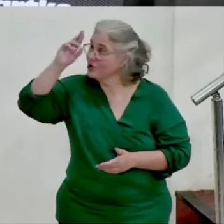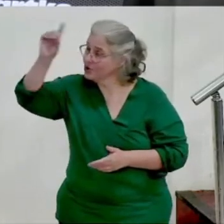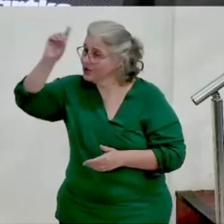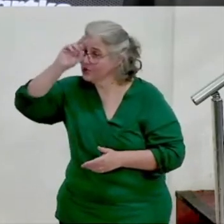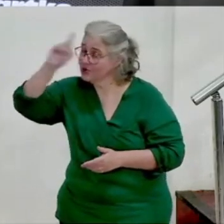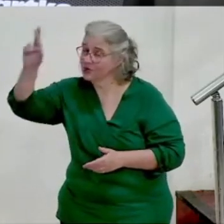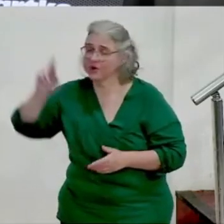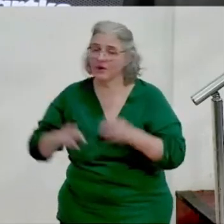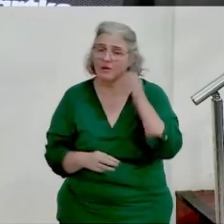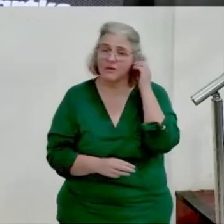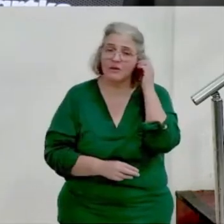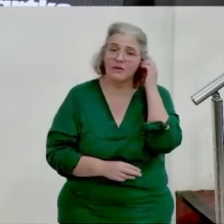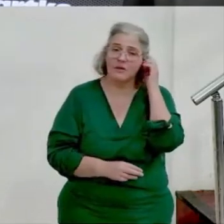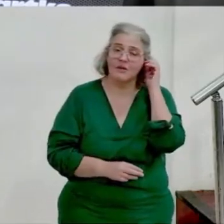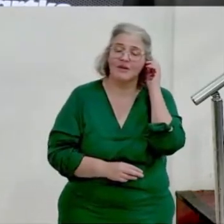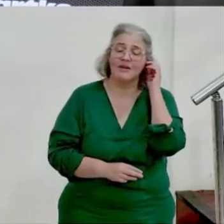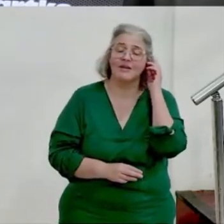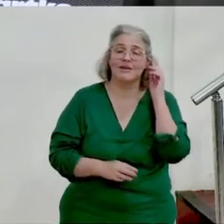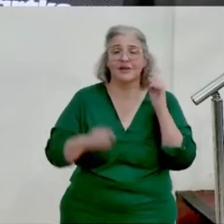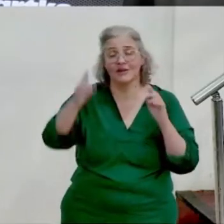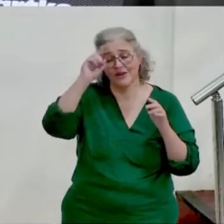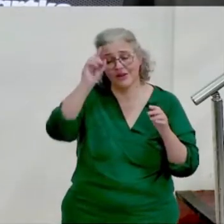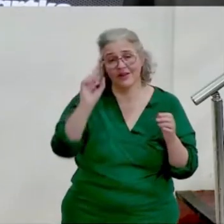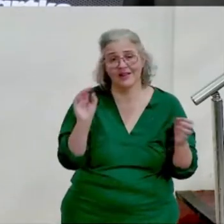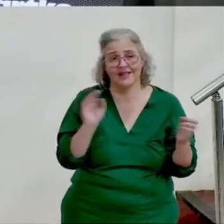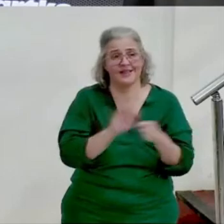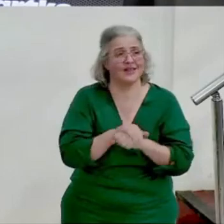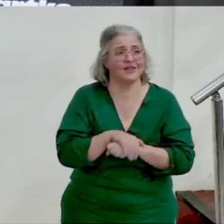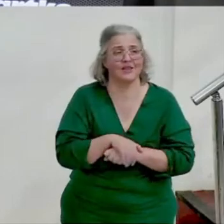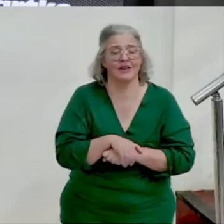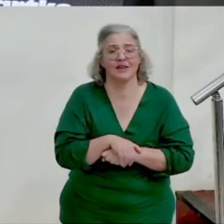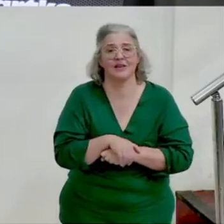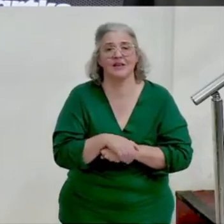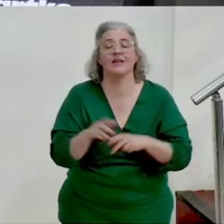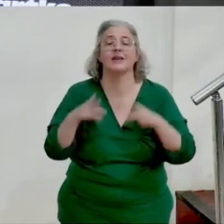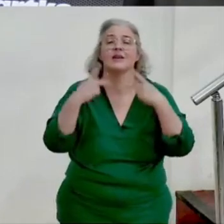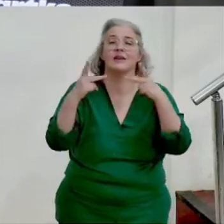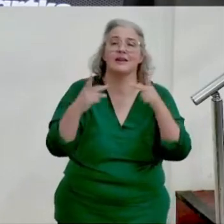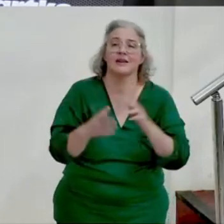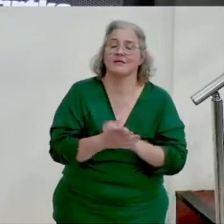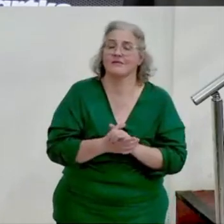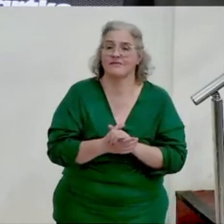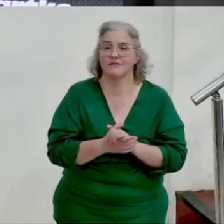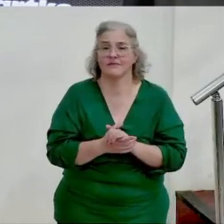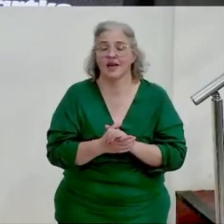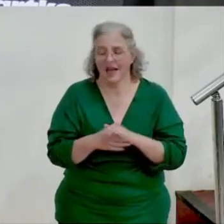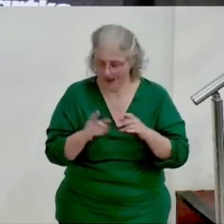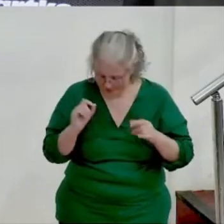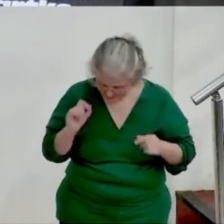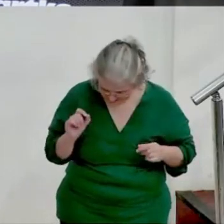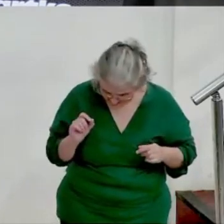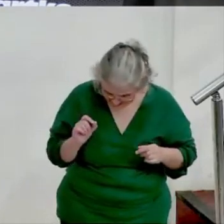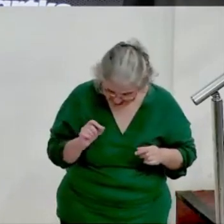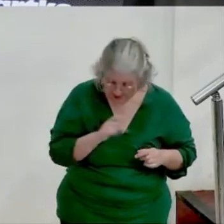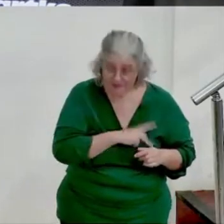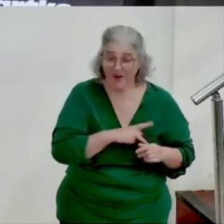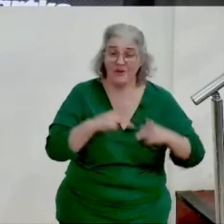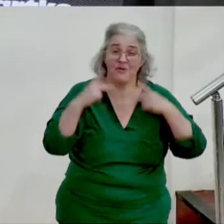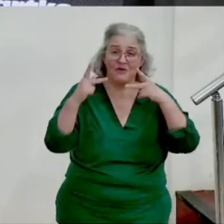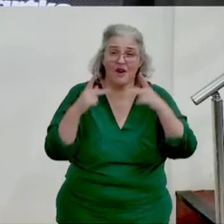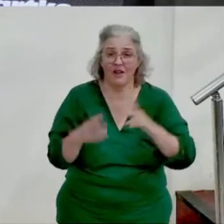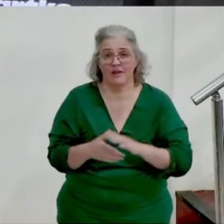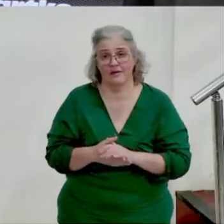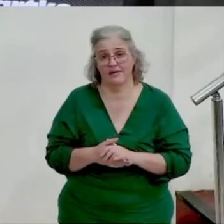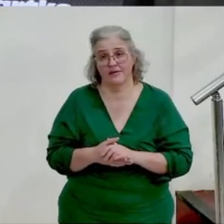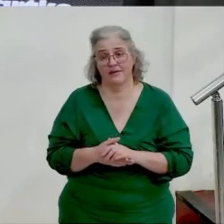sofrerei a destruição desse dia de trevas? E a resposta de Paulo é clara: de maneira nenhuma. Esse dia não apanhará